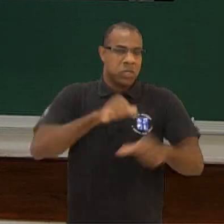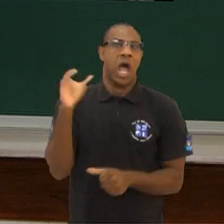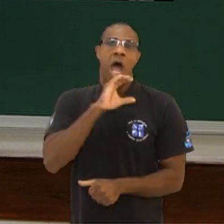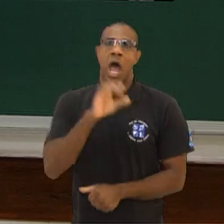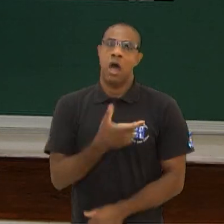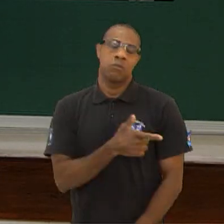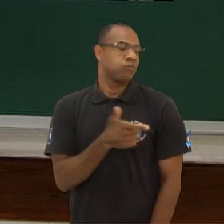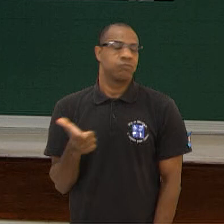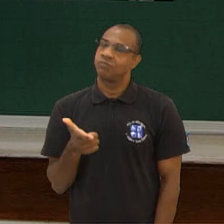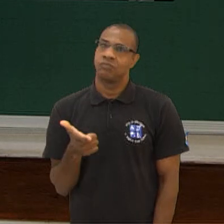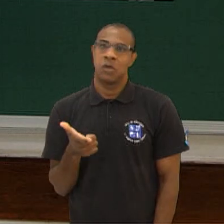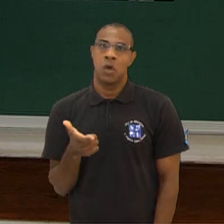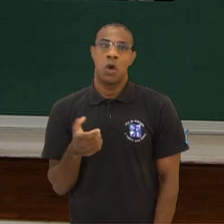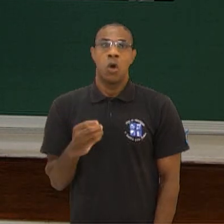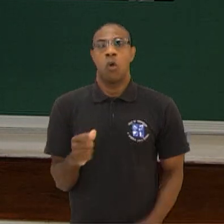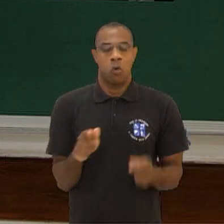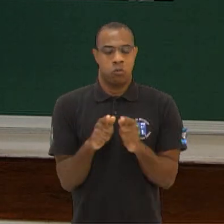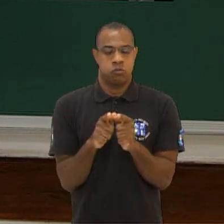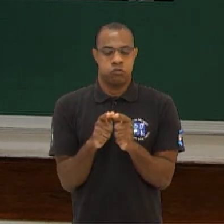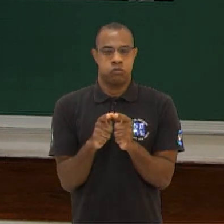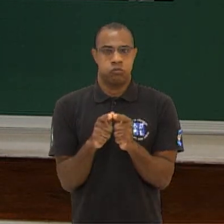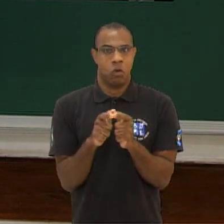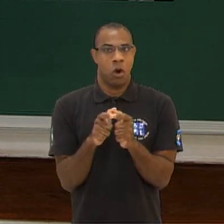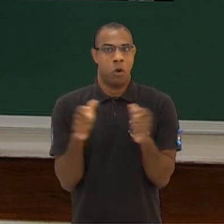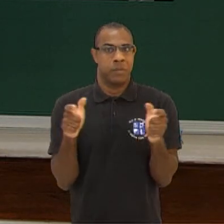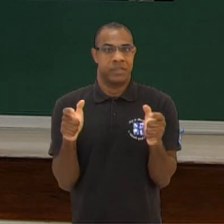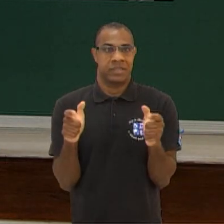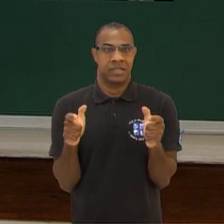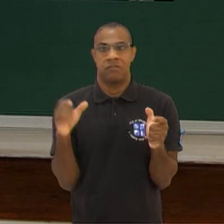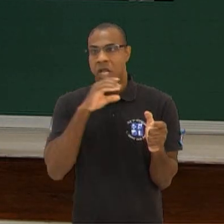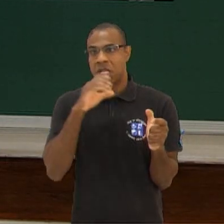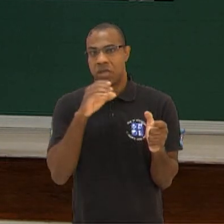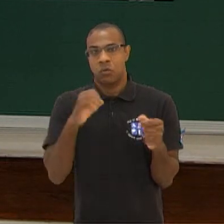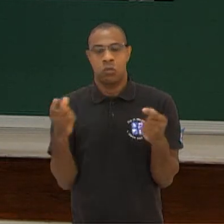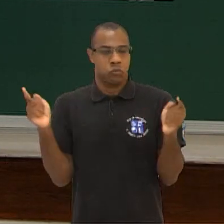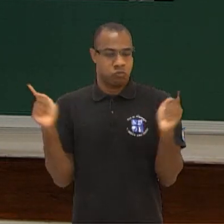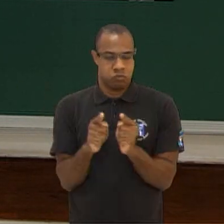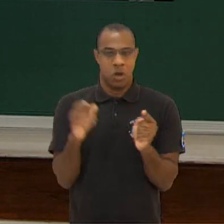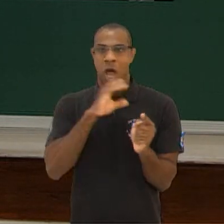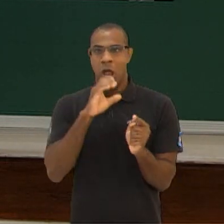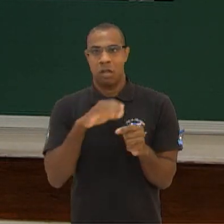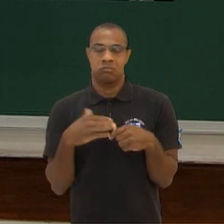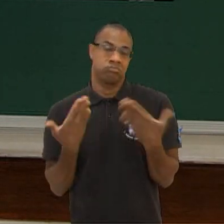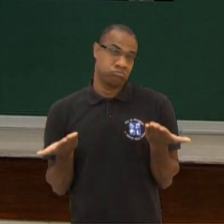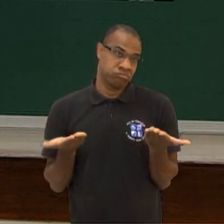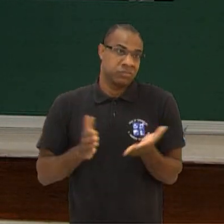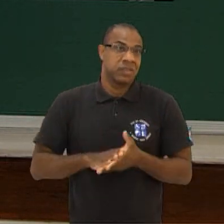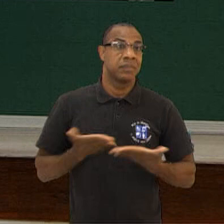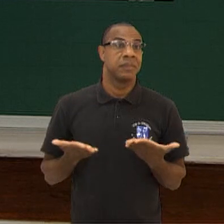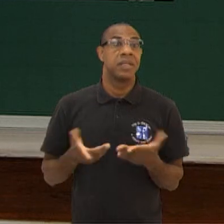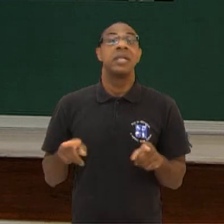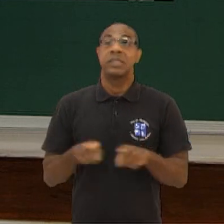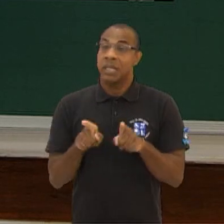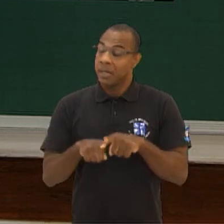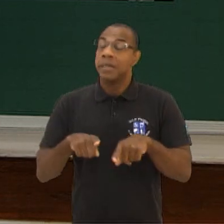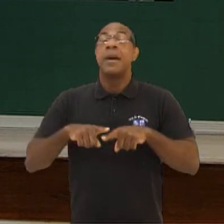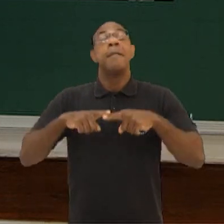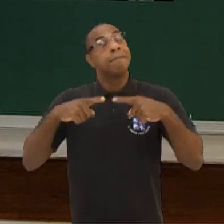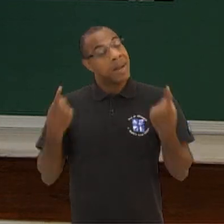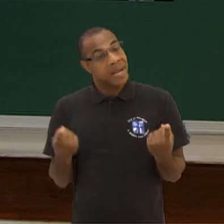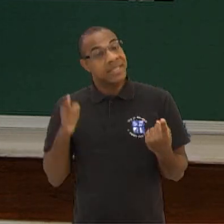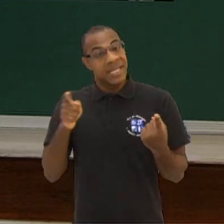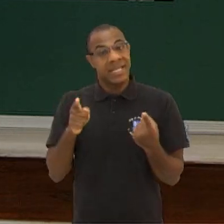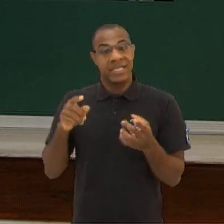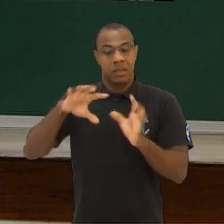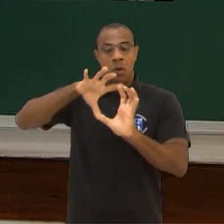de aumentar a velocidade, nem de reduzir a velocidade. Portanto, esse campo magnético vai causar um desvio dessas